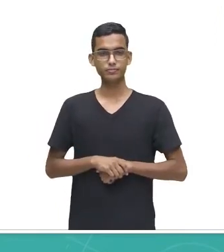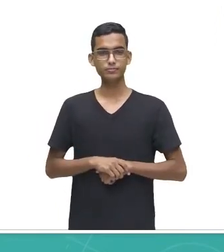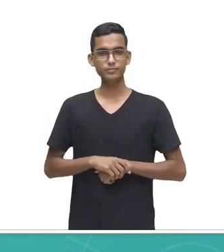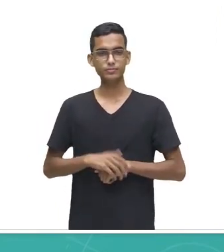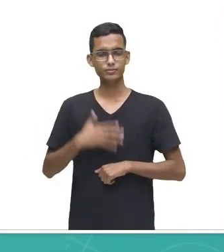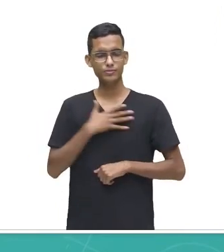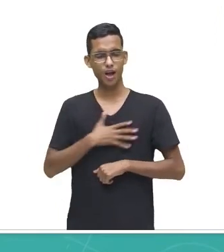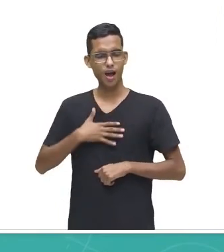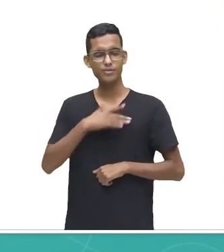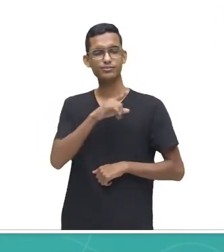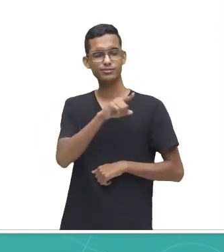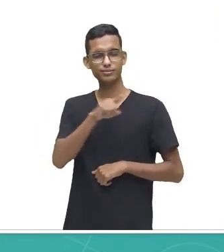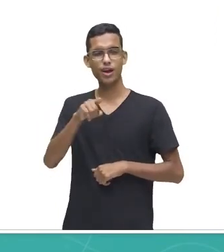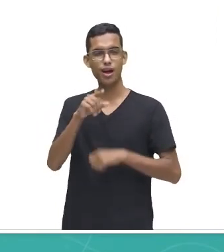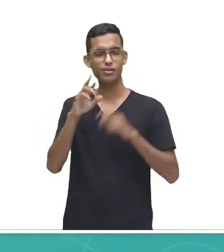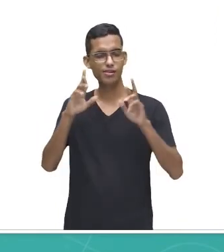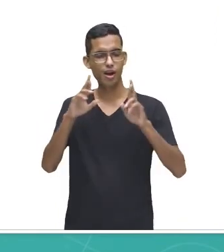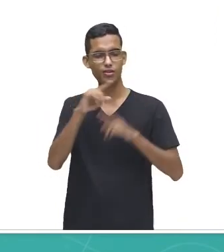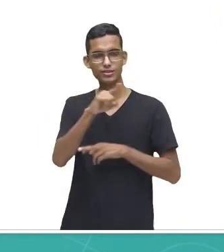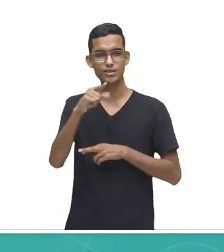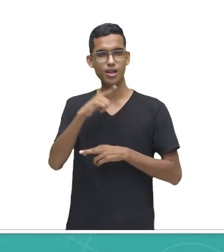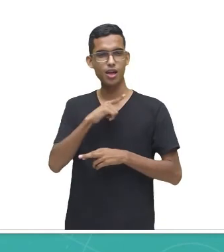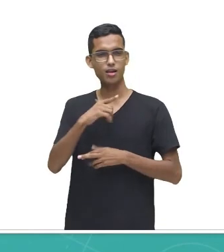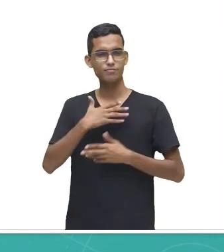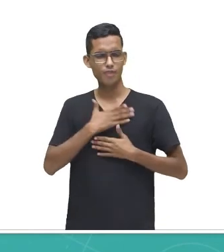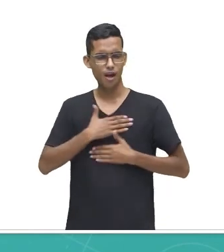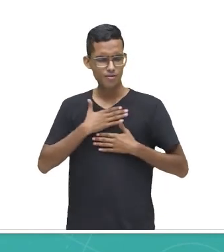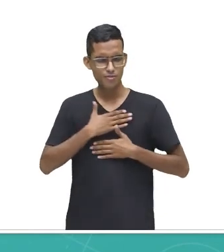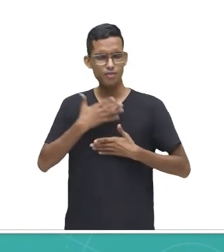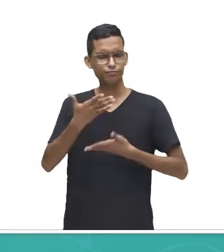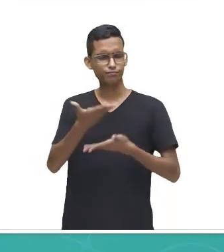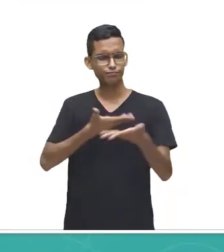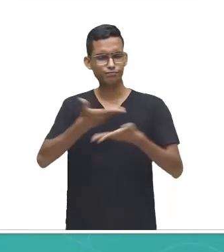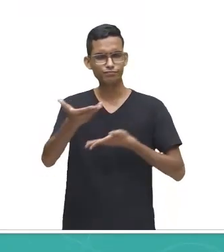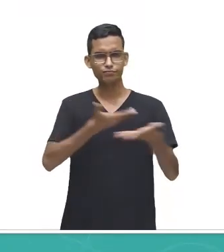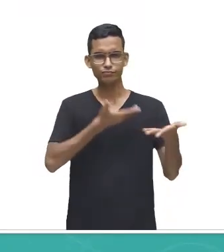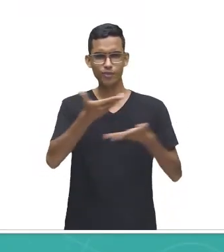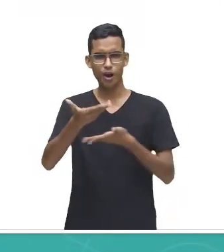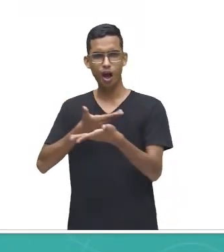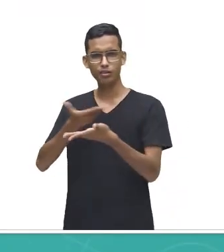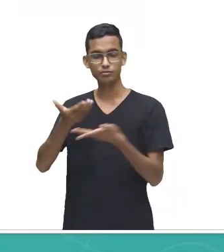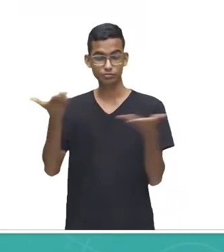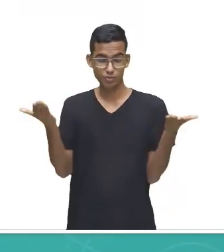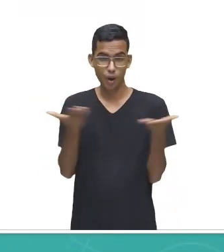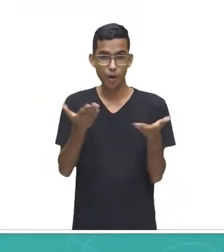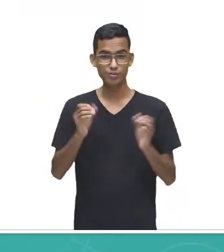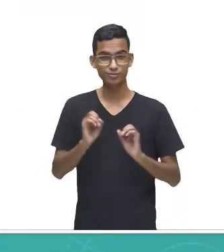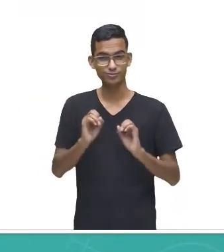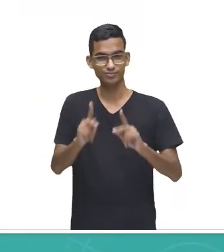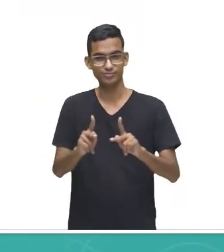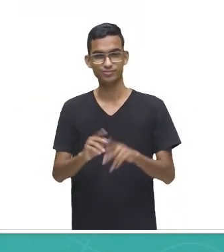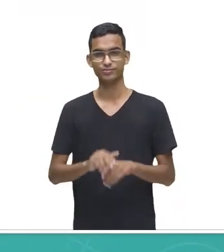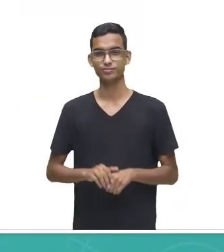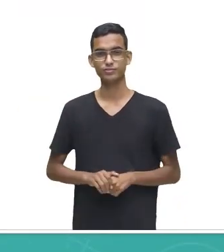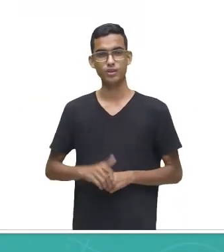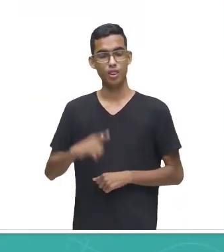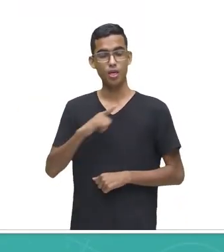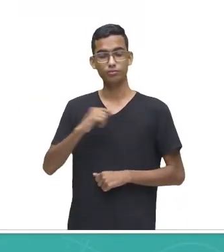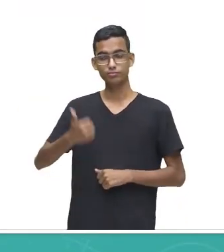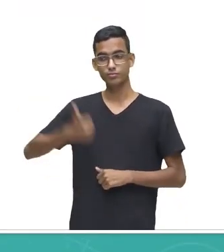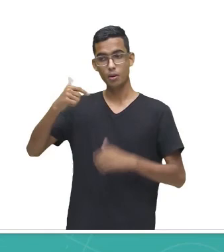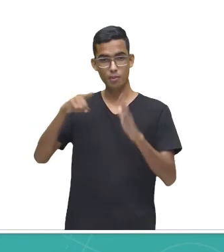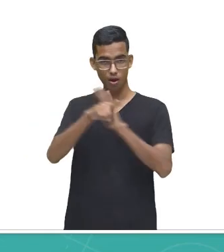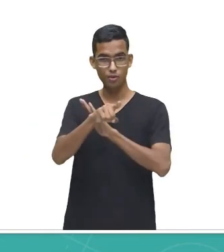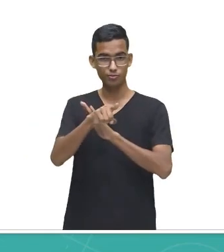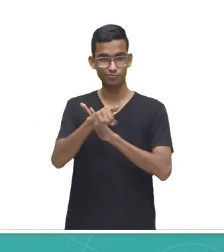que você possa participar com muito prazer, com muita alegria dessa atividade de hoje, tá? Vimos a questão número 1, sobre os padrões